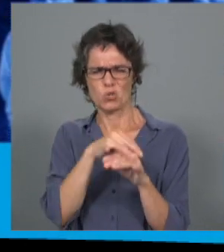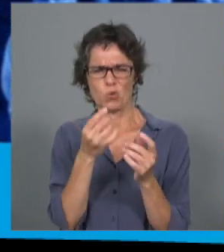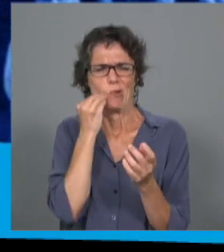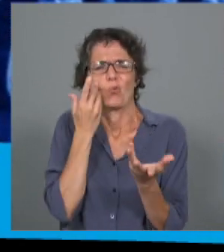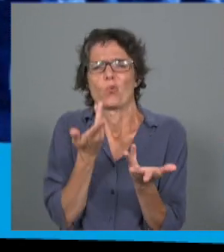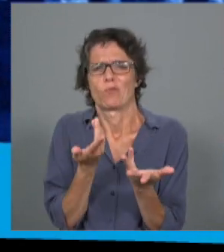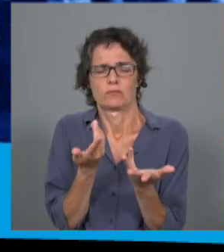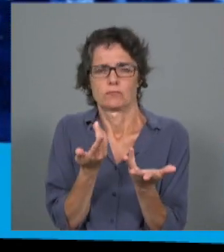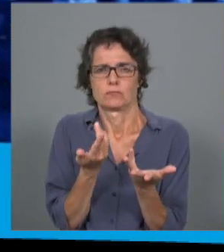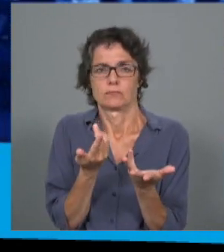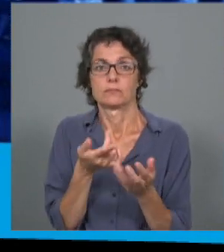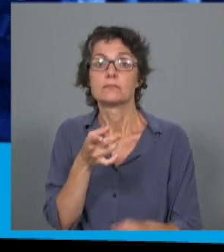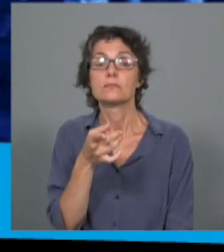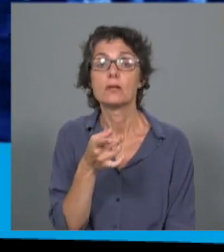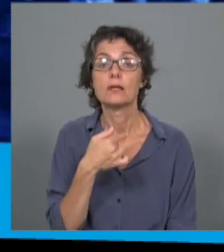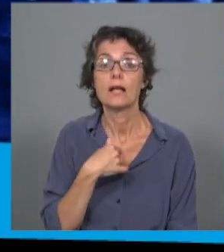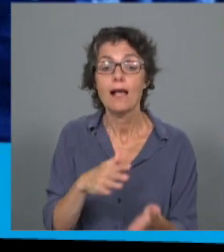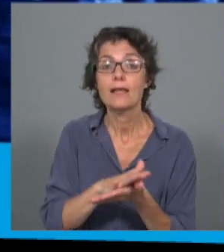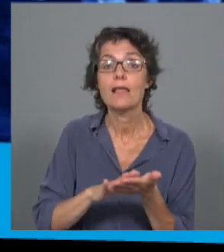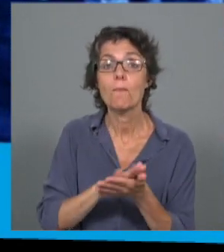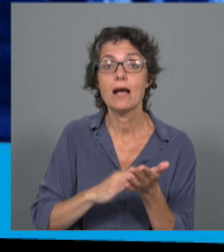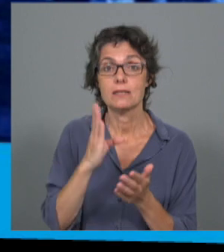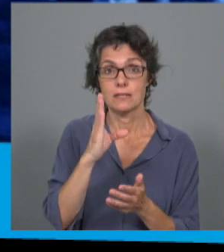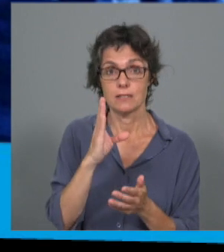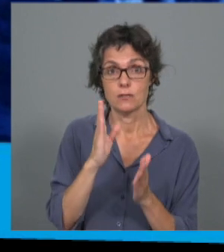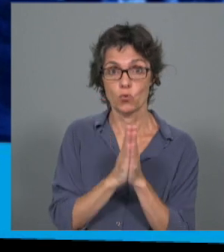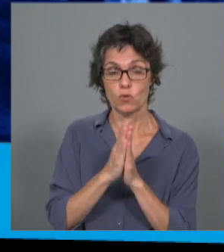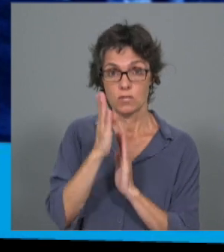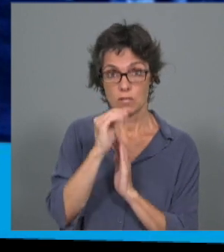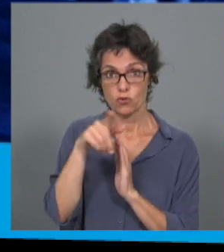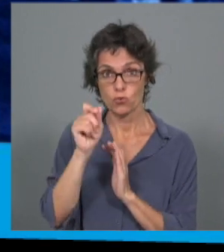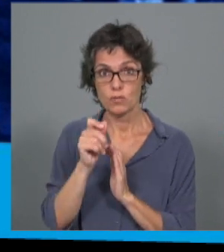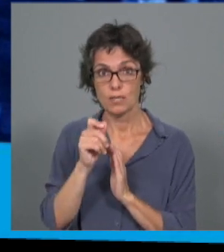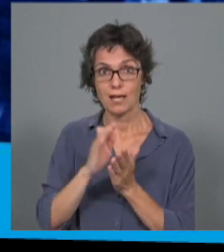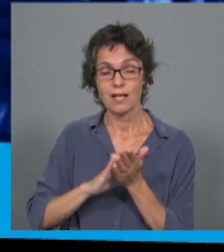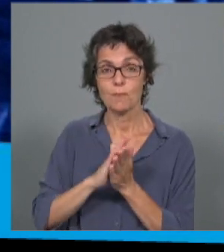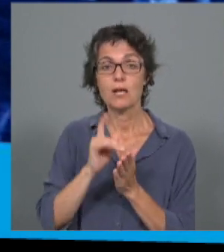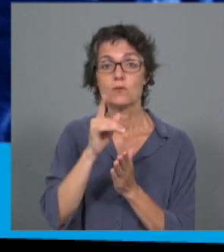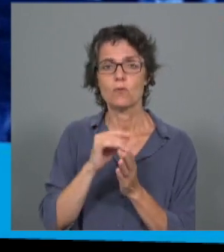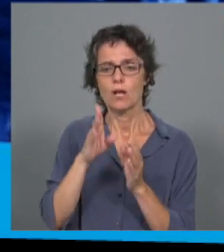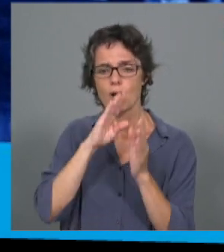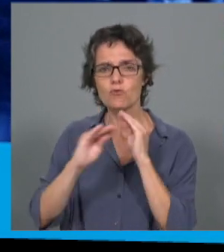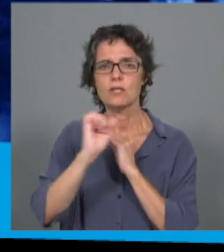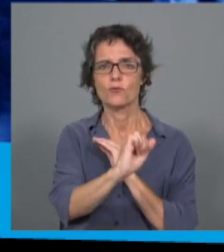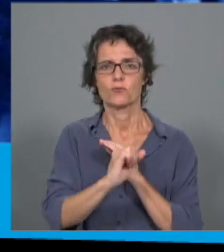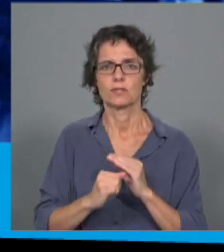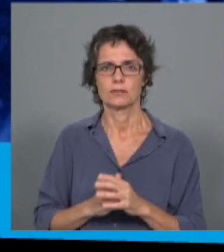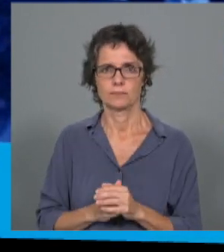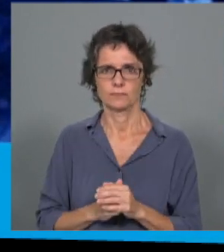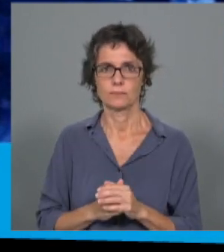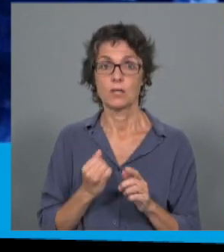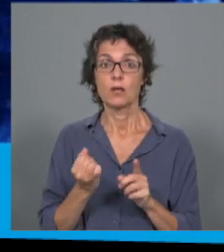pode-se escrever muito, muito, muito mesmo. Em primeiro lugar, São José